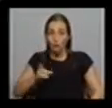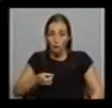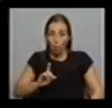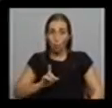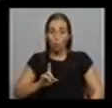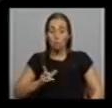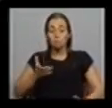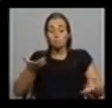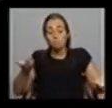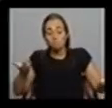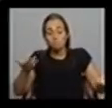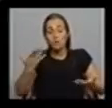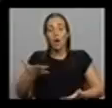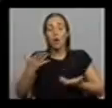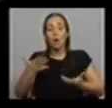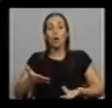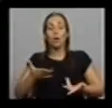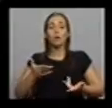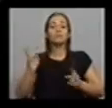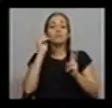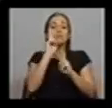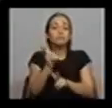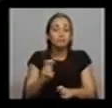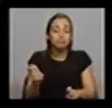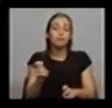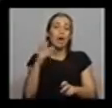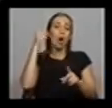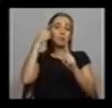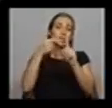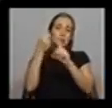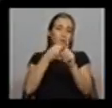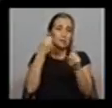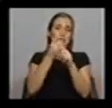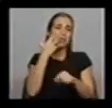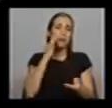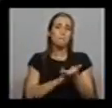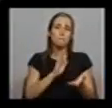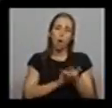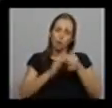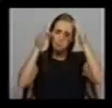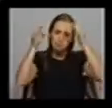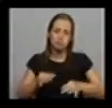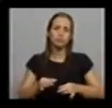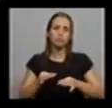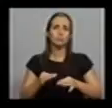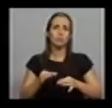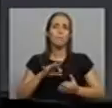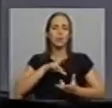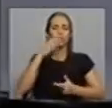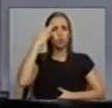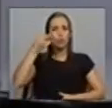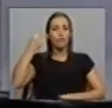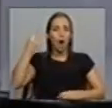o santo grau, digamos assim, dos astrónomos é tentar de uma vez por todas encontrar uma prova direta da existência deste planeta